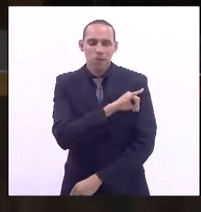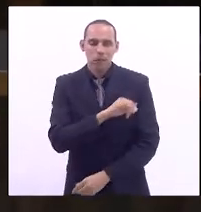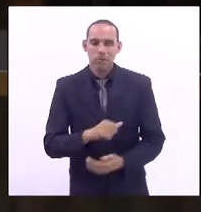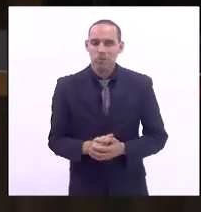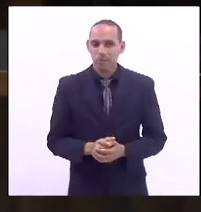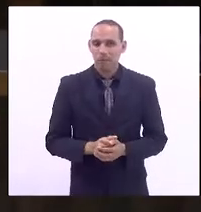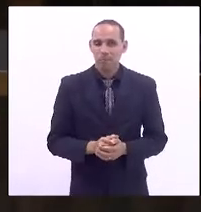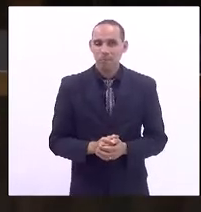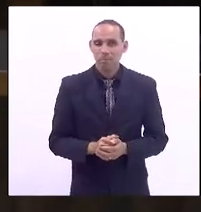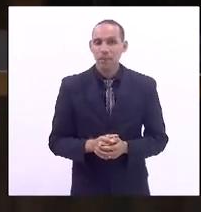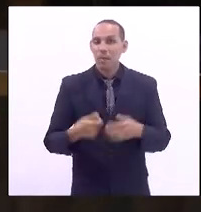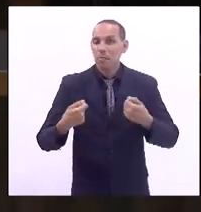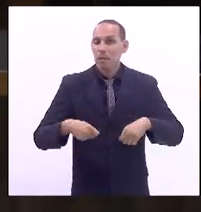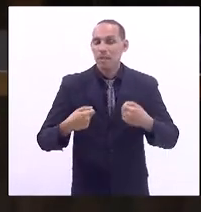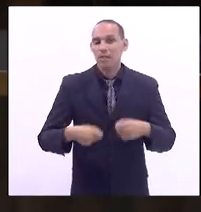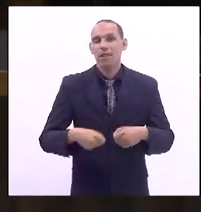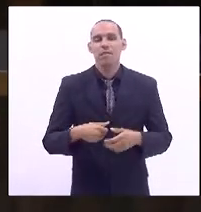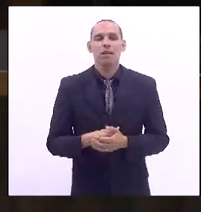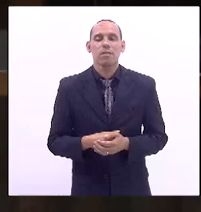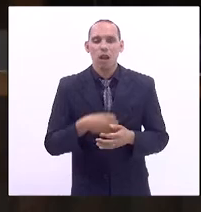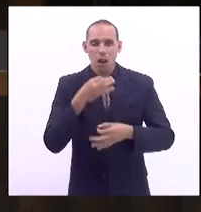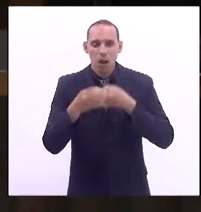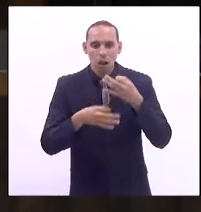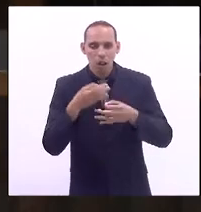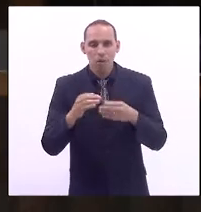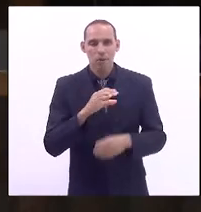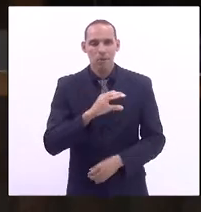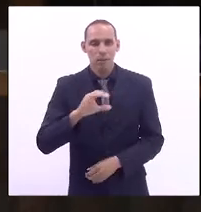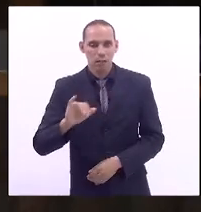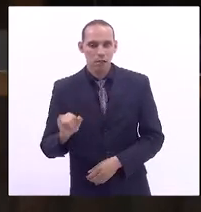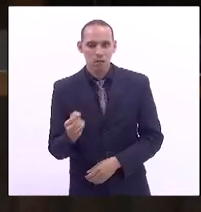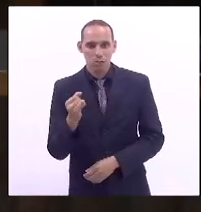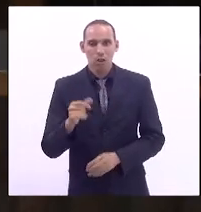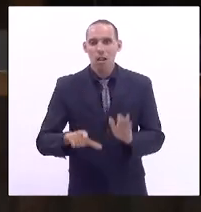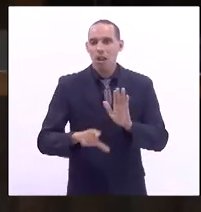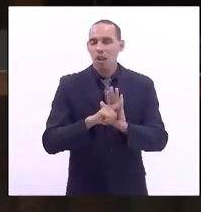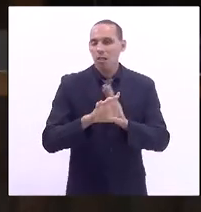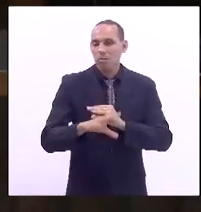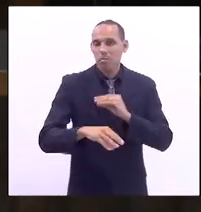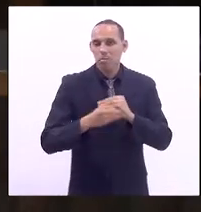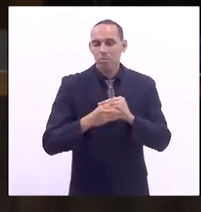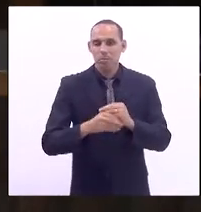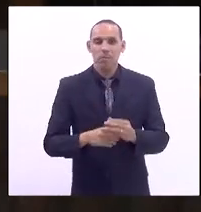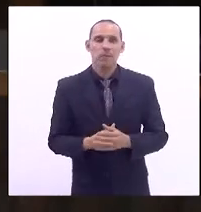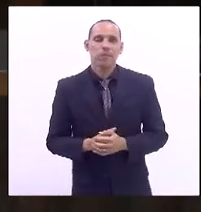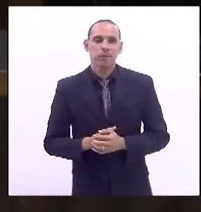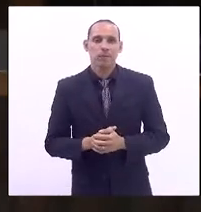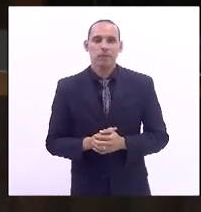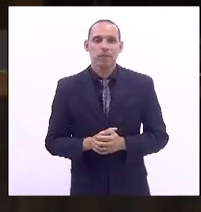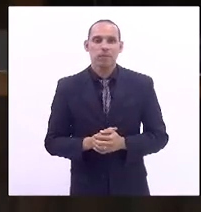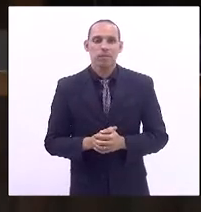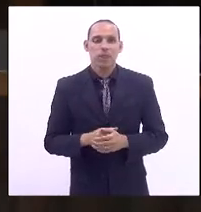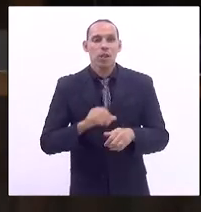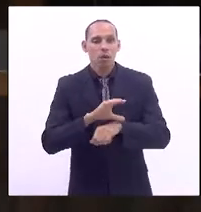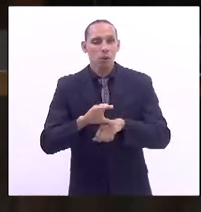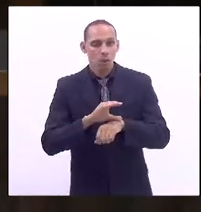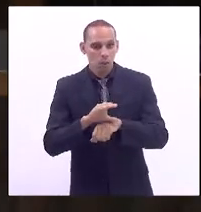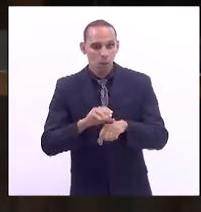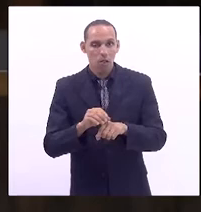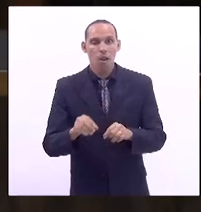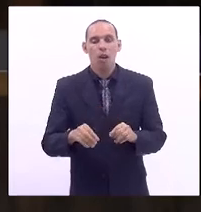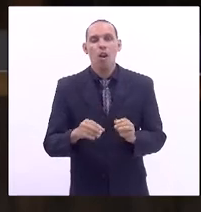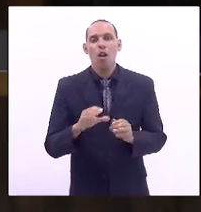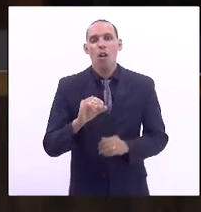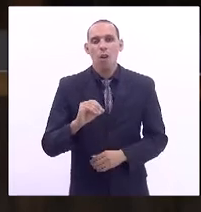pendentes de parecer das comissões de condição justiça e legislação complementar legislação constitucional complementar e códigos